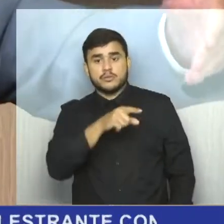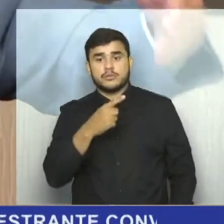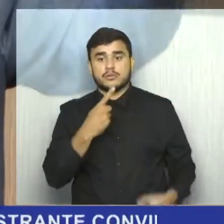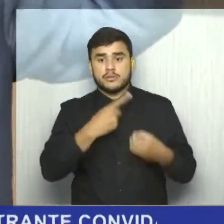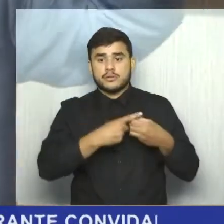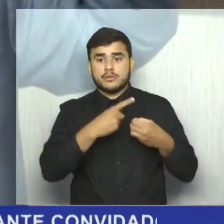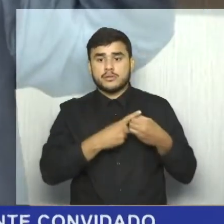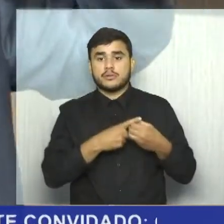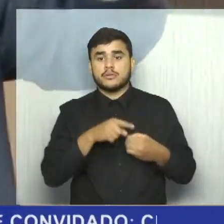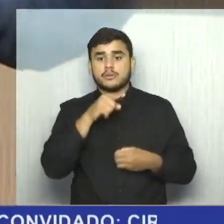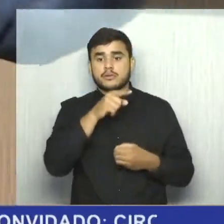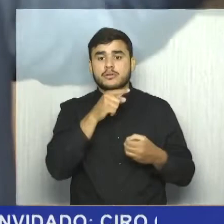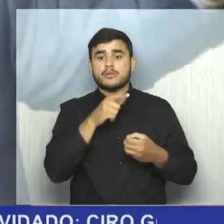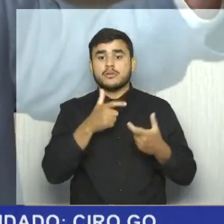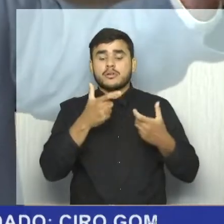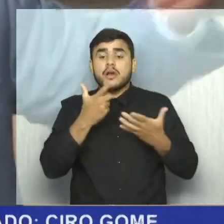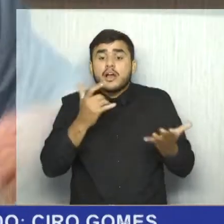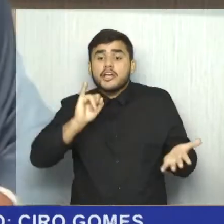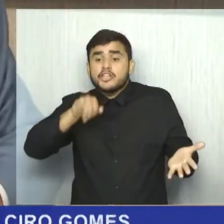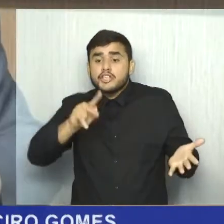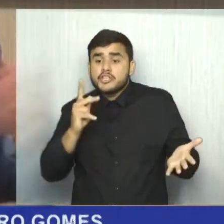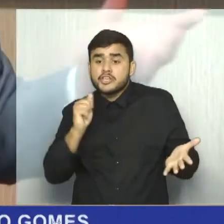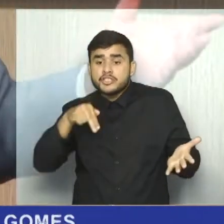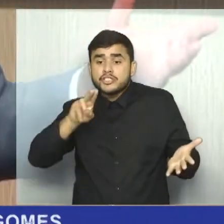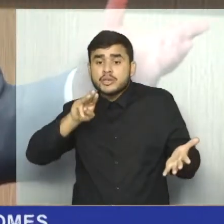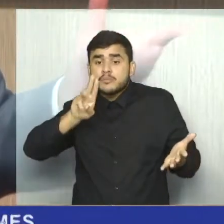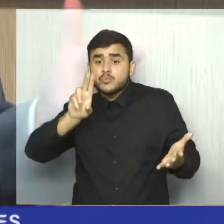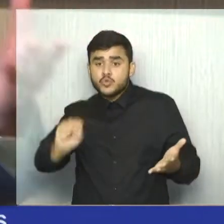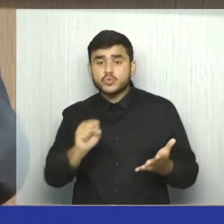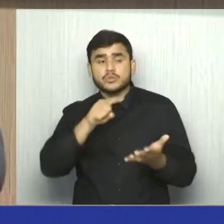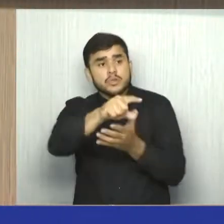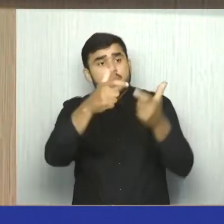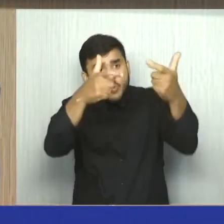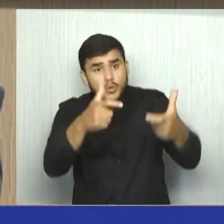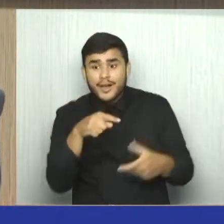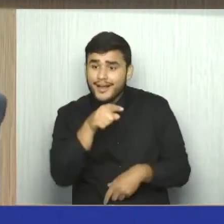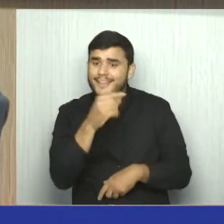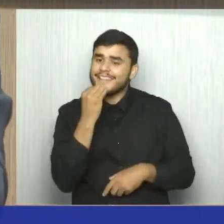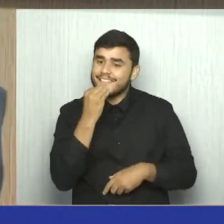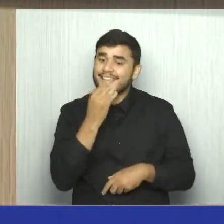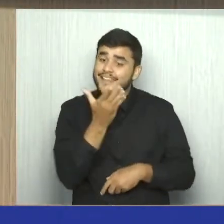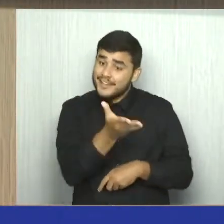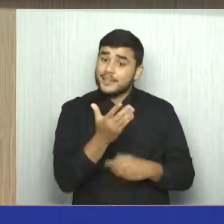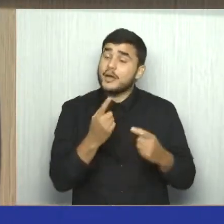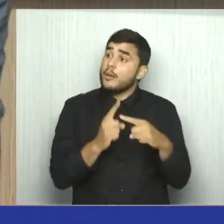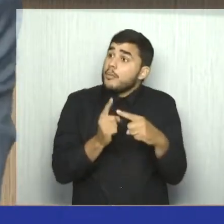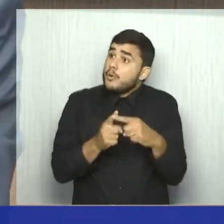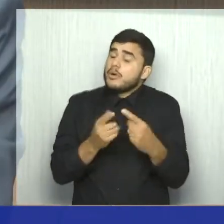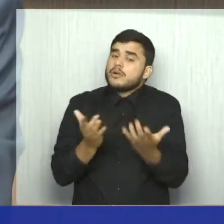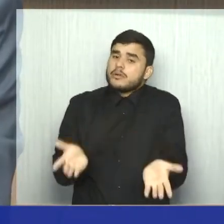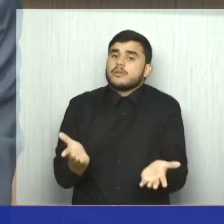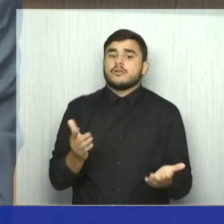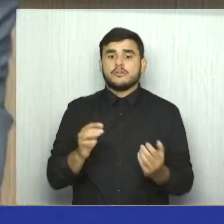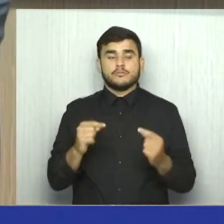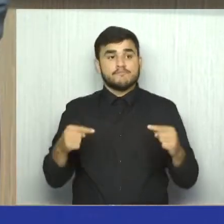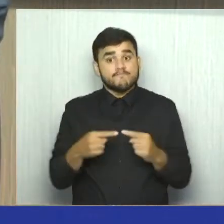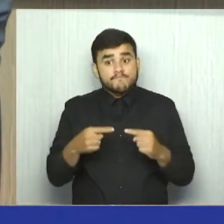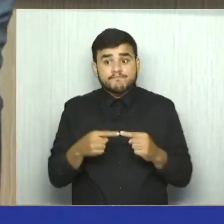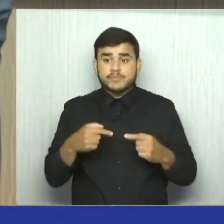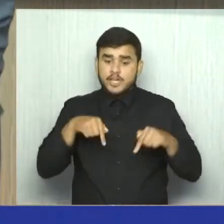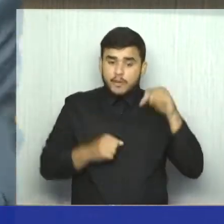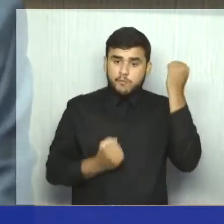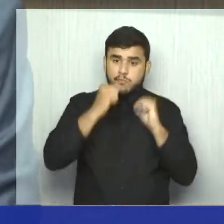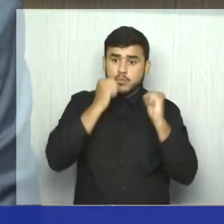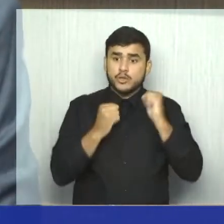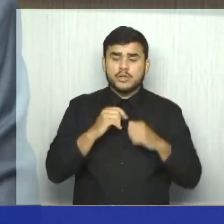por afinidade com os Iamuns. A gente pode abrir uma indústria lá. Por quê? Porque a compra governamental está garantindo essa oferta. Não, o Brasil